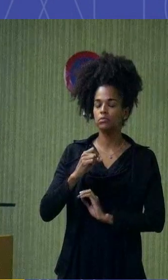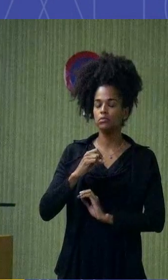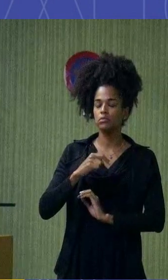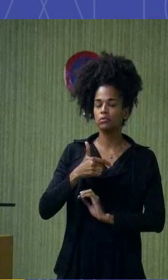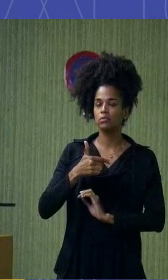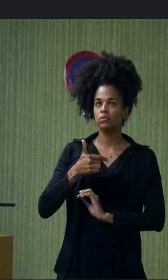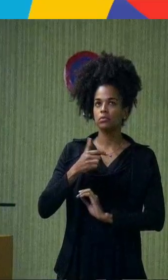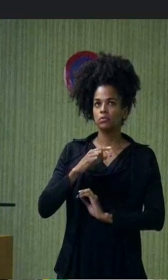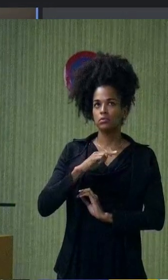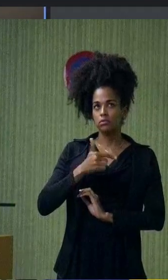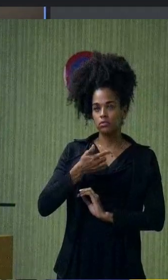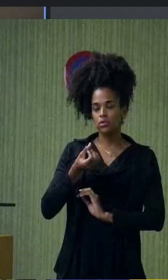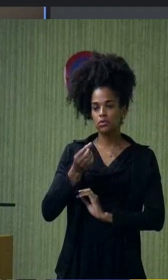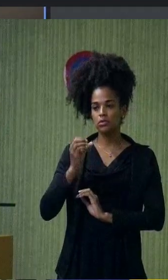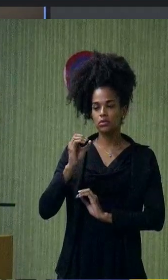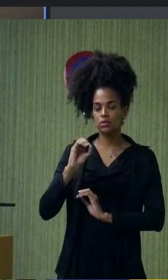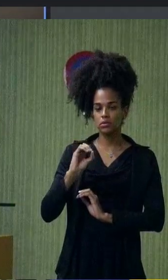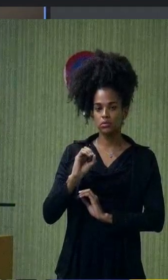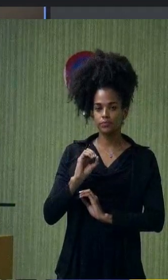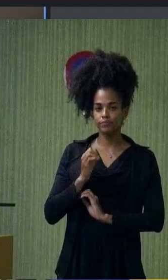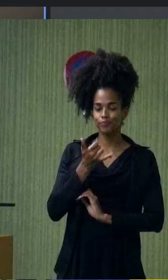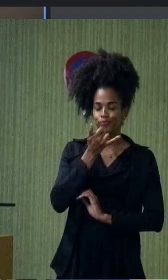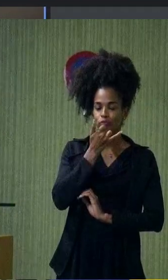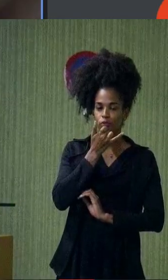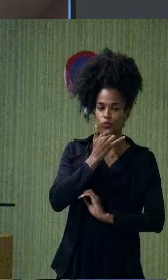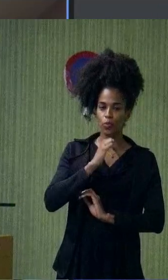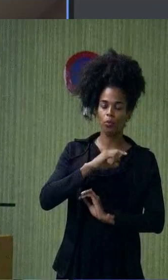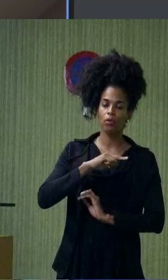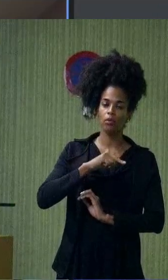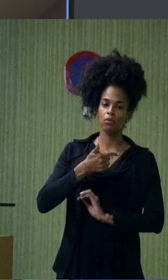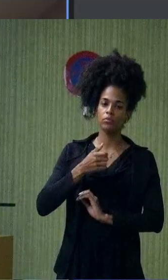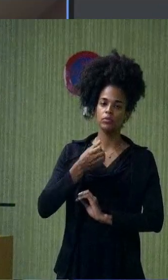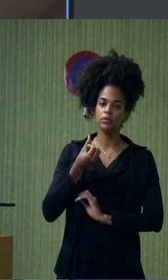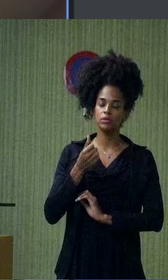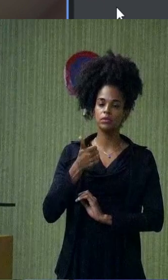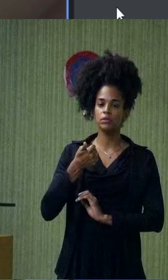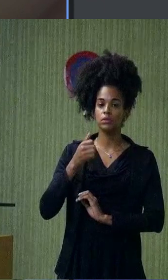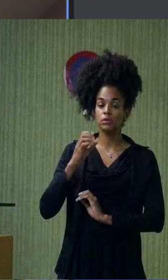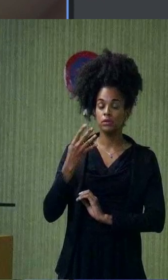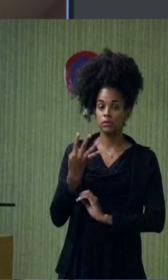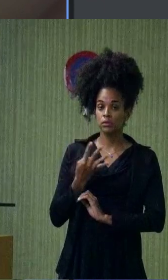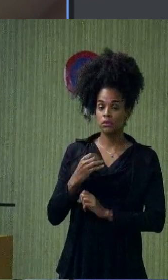14 de 2000 eh 24 né